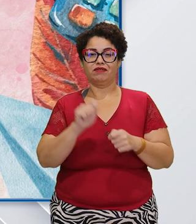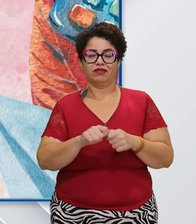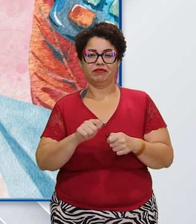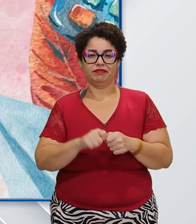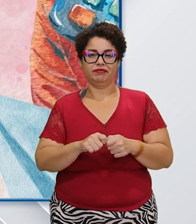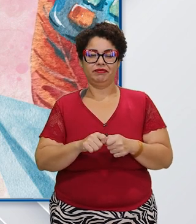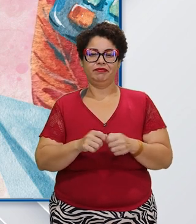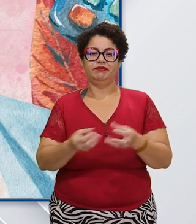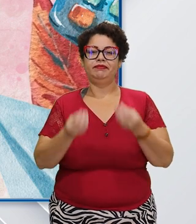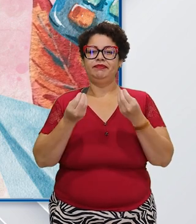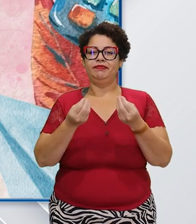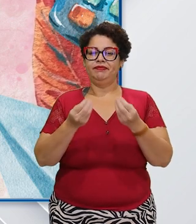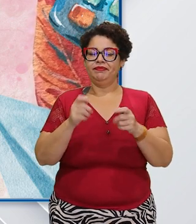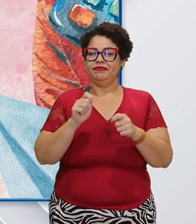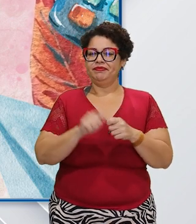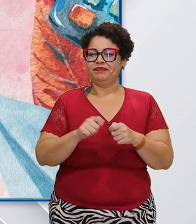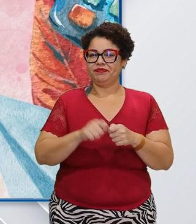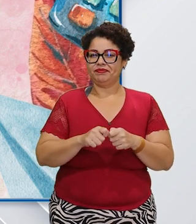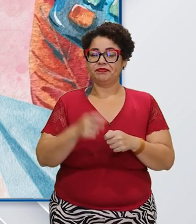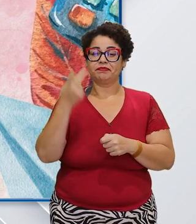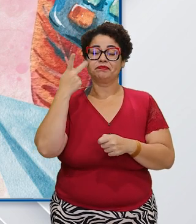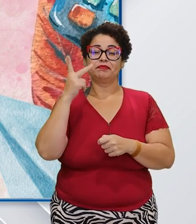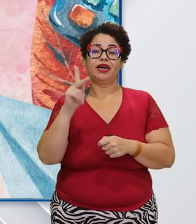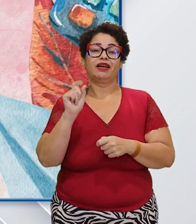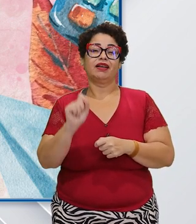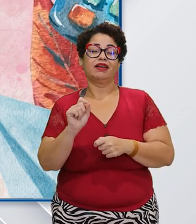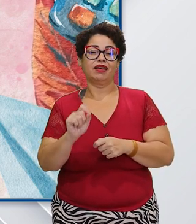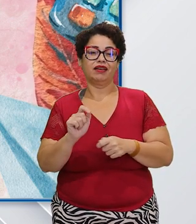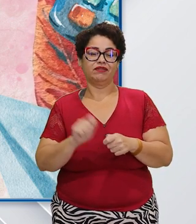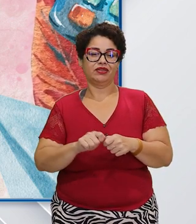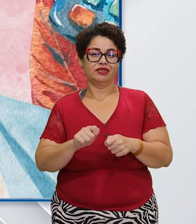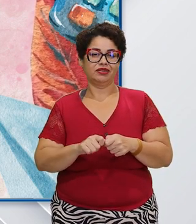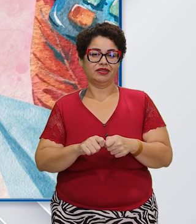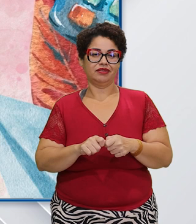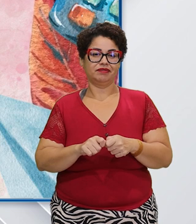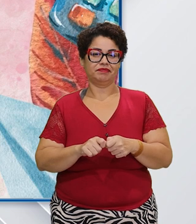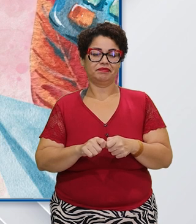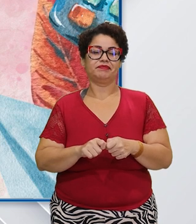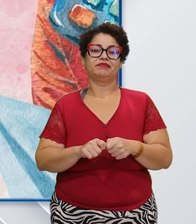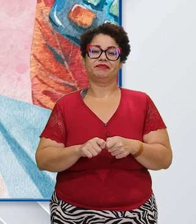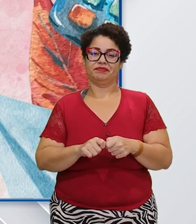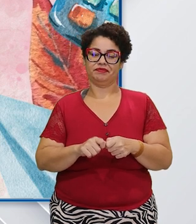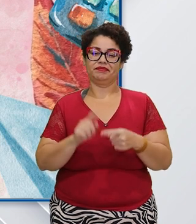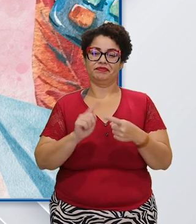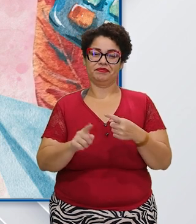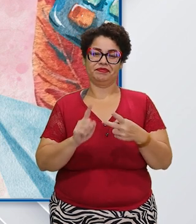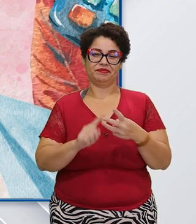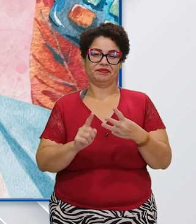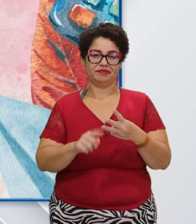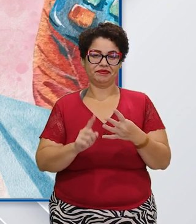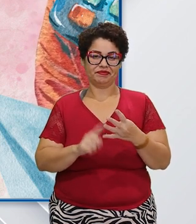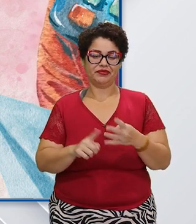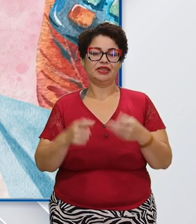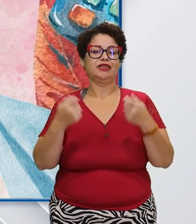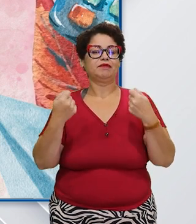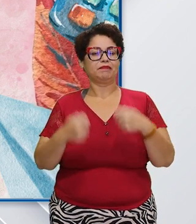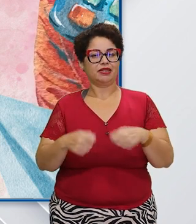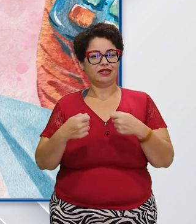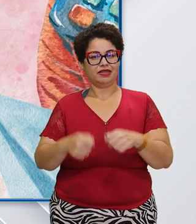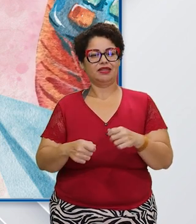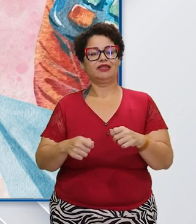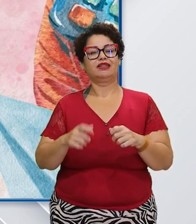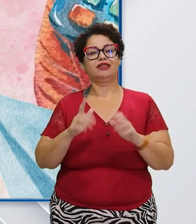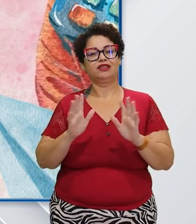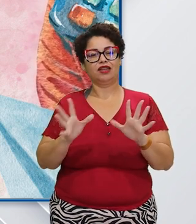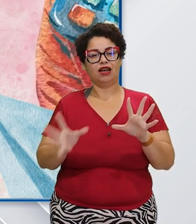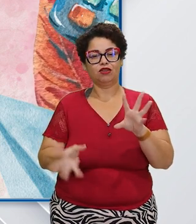vai fazer como fazer para que fazer Então essas perguntas